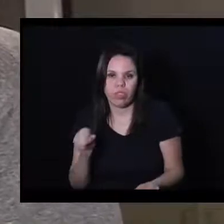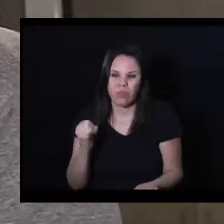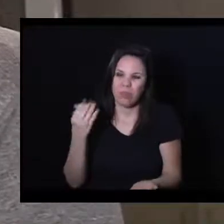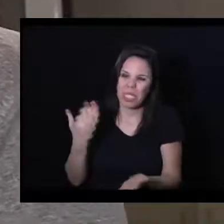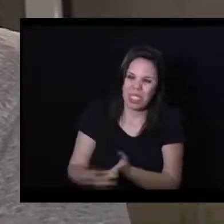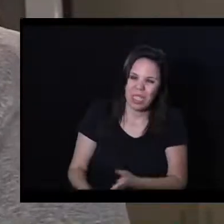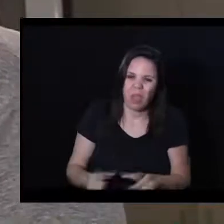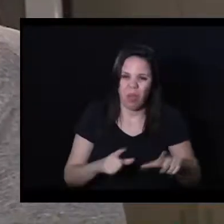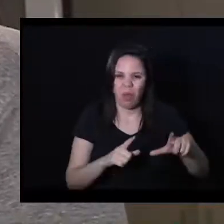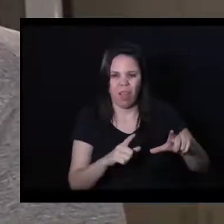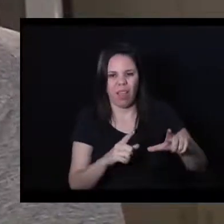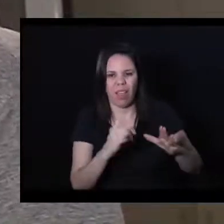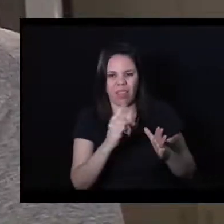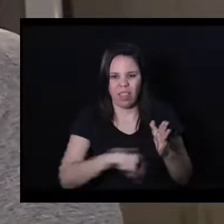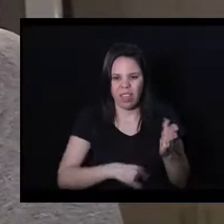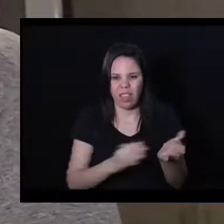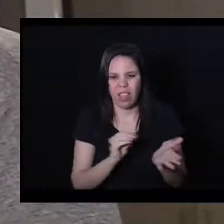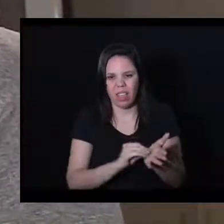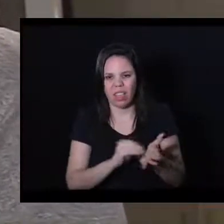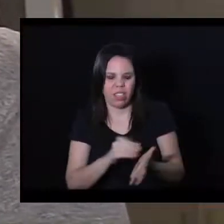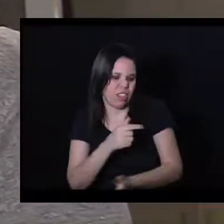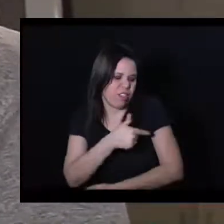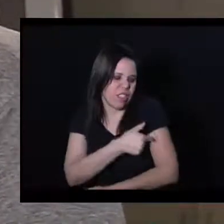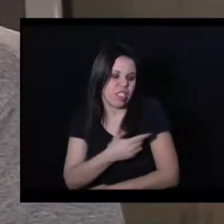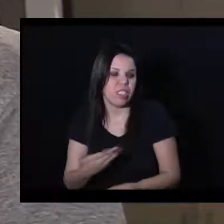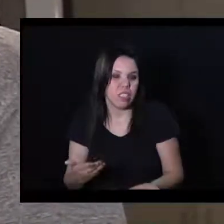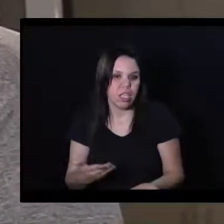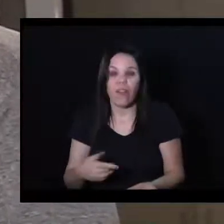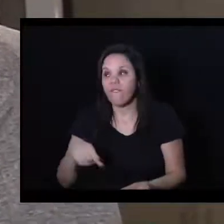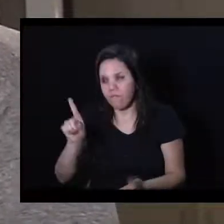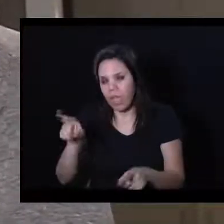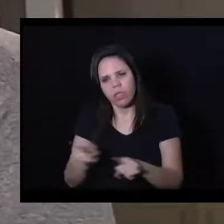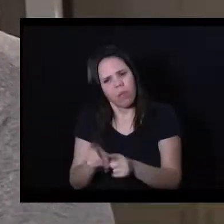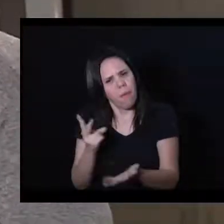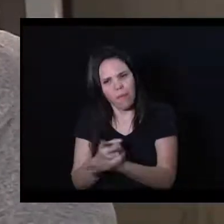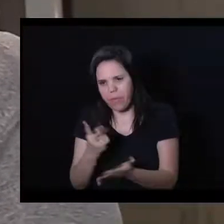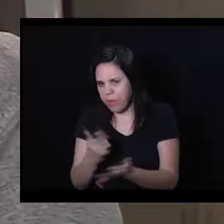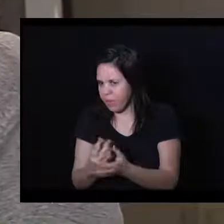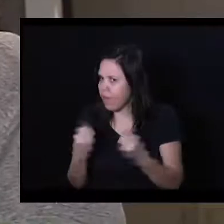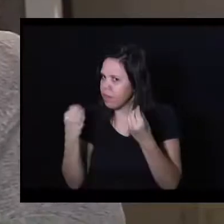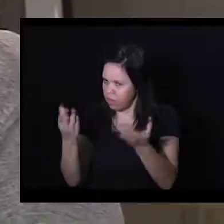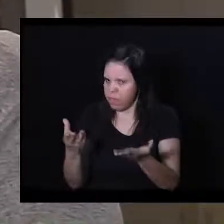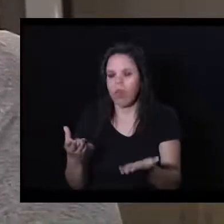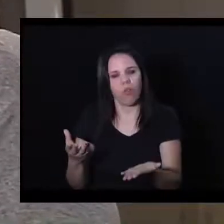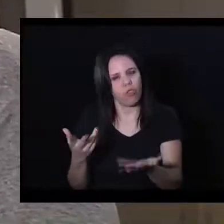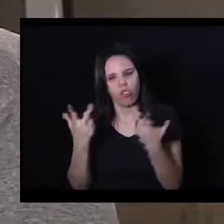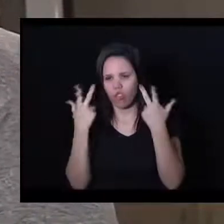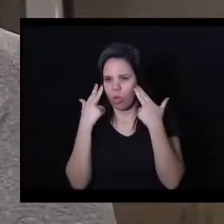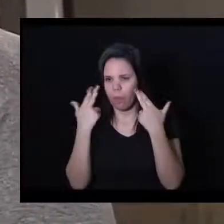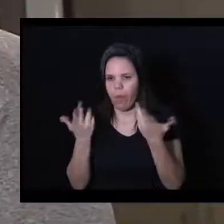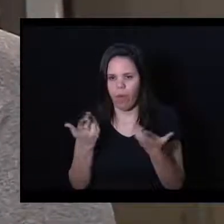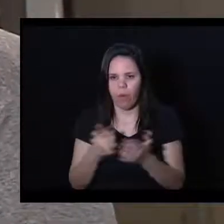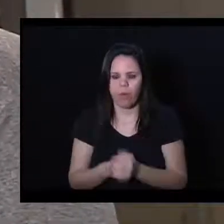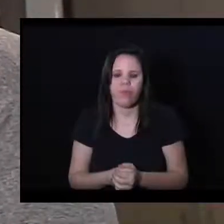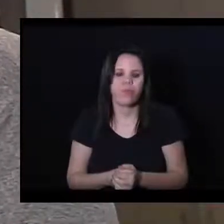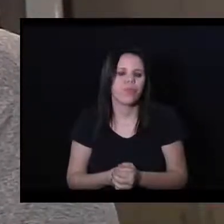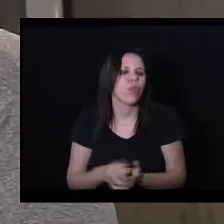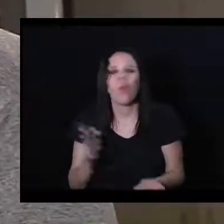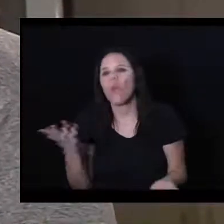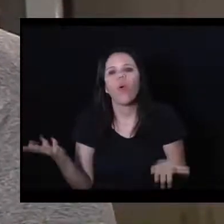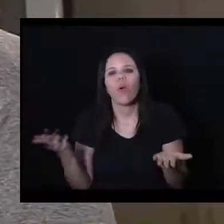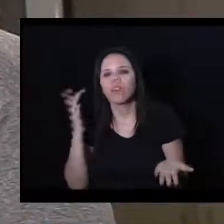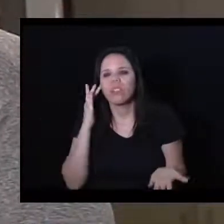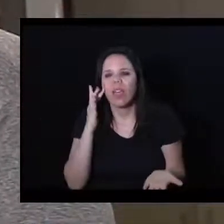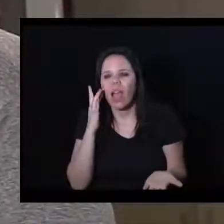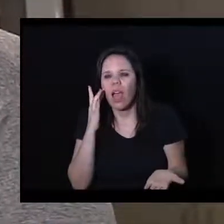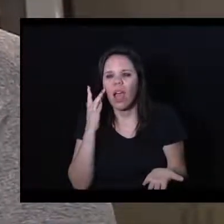perdido ou não souber a sua situação vacinal, vá também que nós daremos a vacina. Andréia, qual que é o balanço que vocês fazem desses